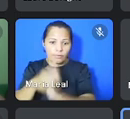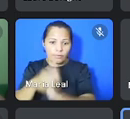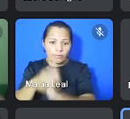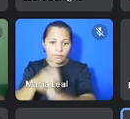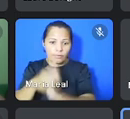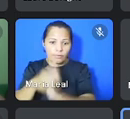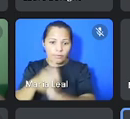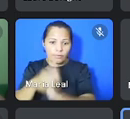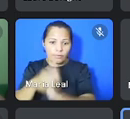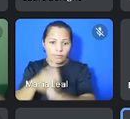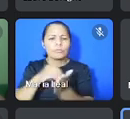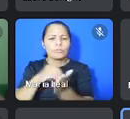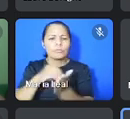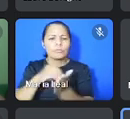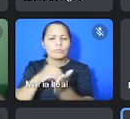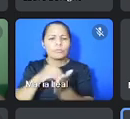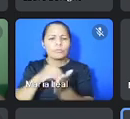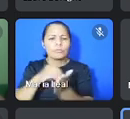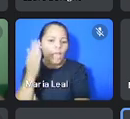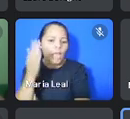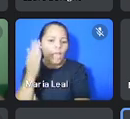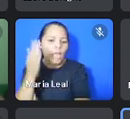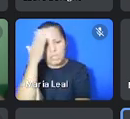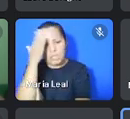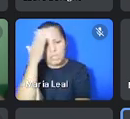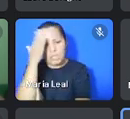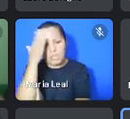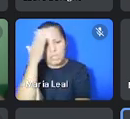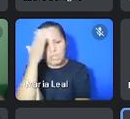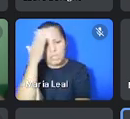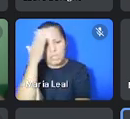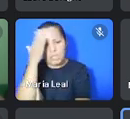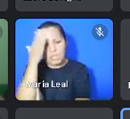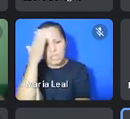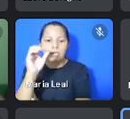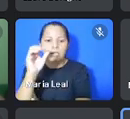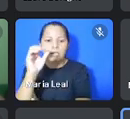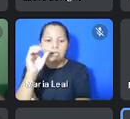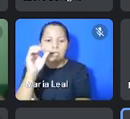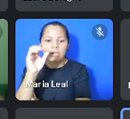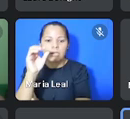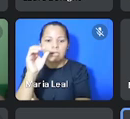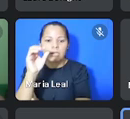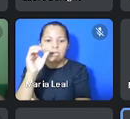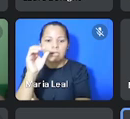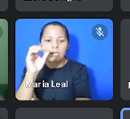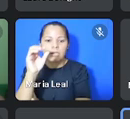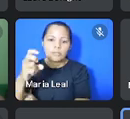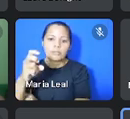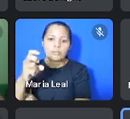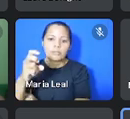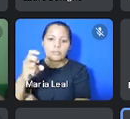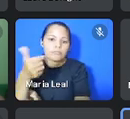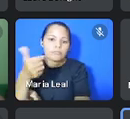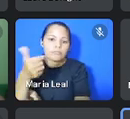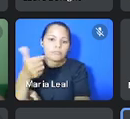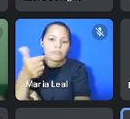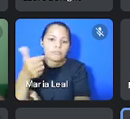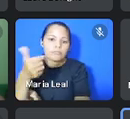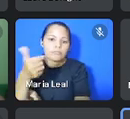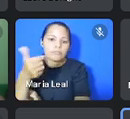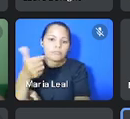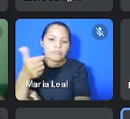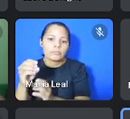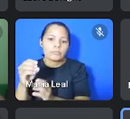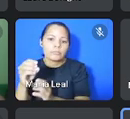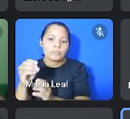Ora, mas eu já sei que 95 sobre 100 é 0,95, ó.